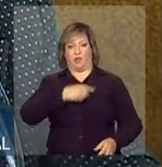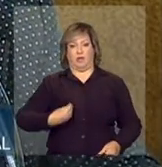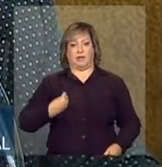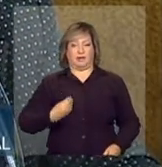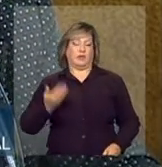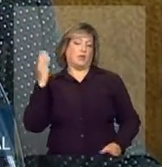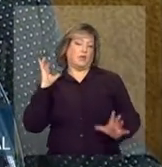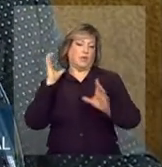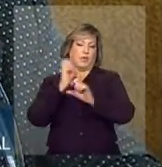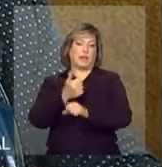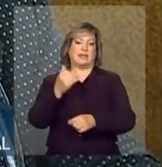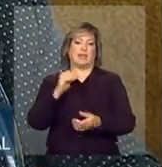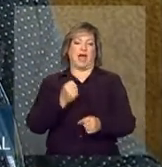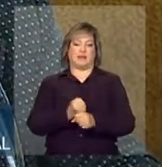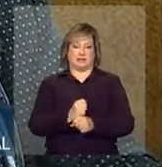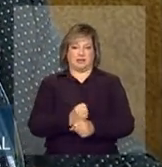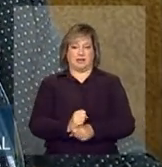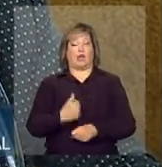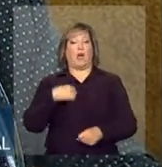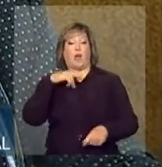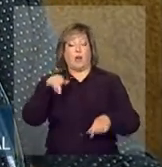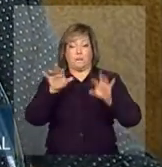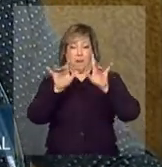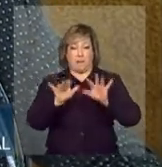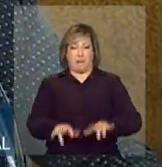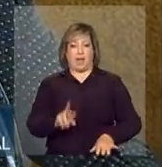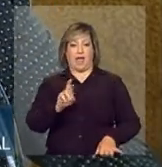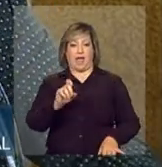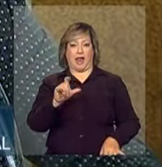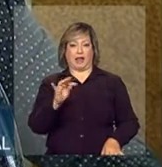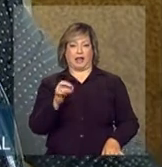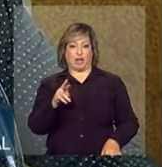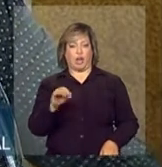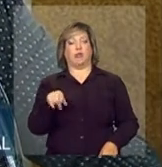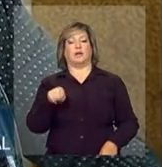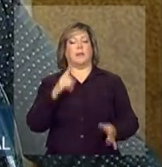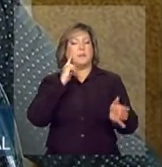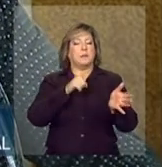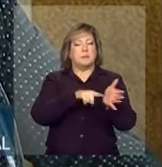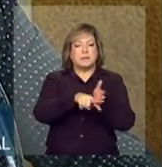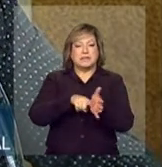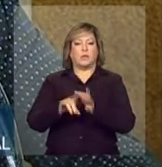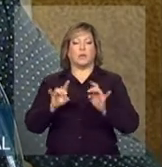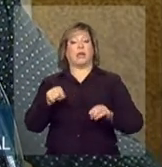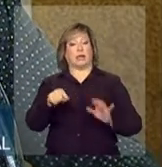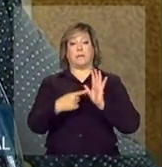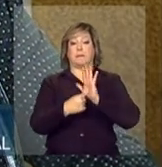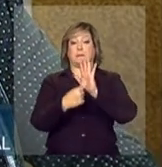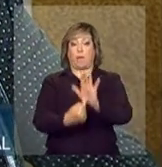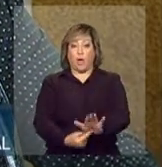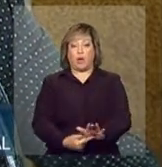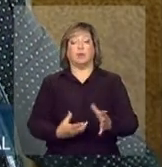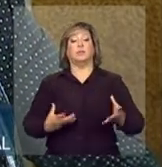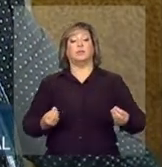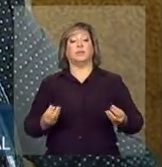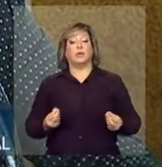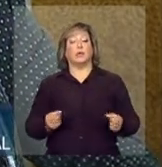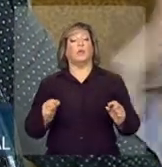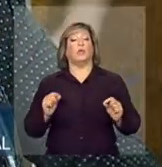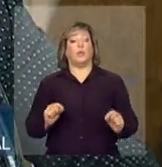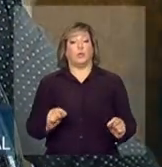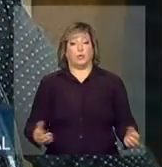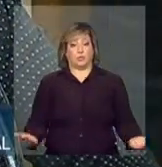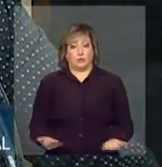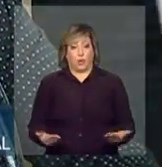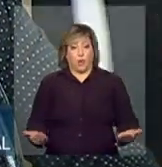o relatório e a pesquisa qualitativa, ela revela muito, né, do que